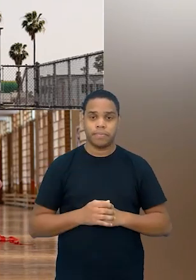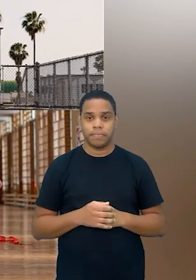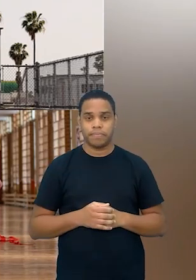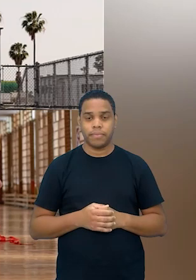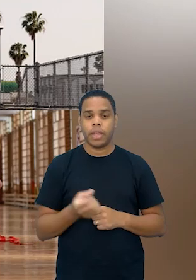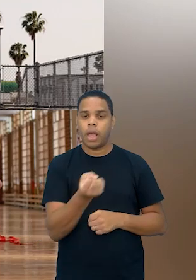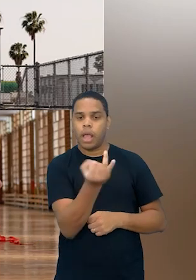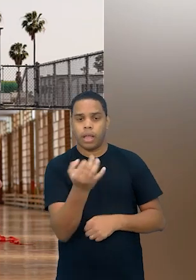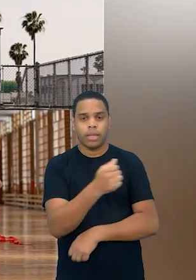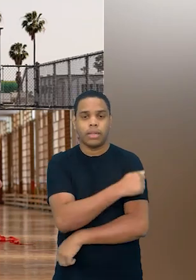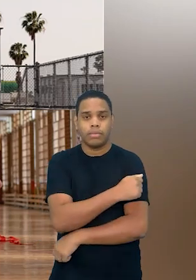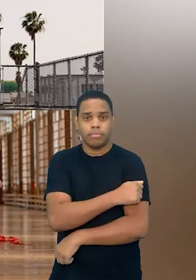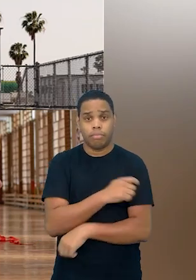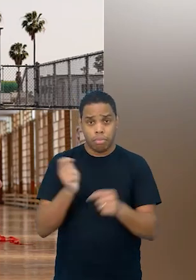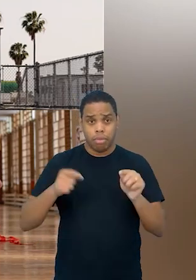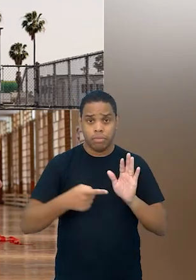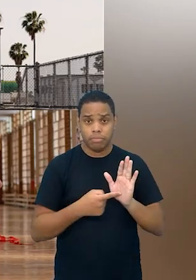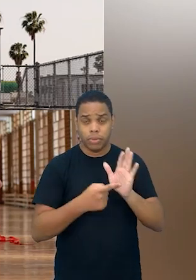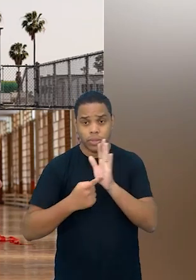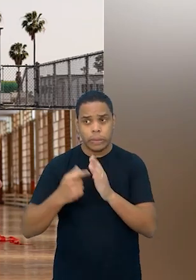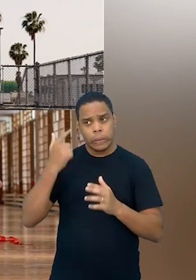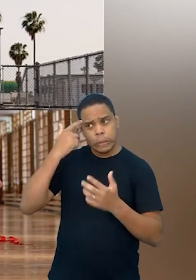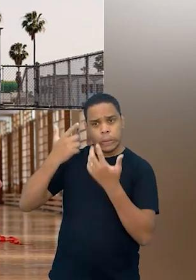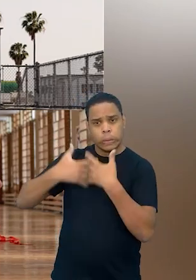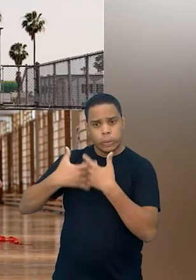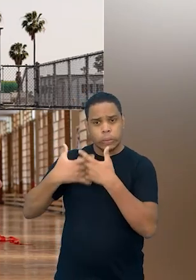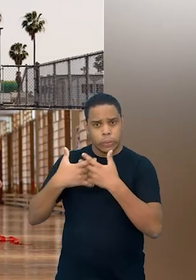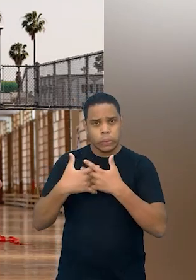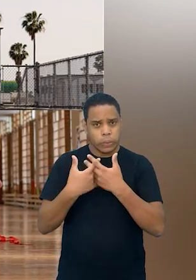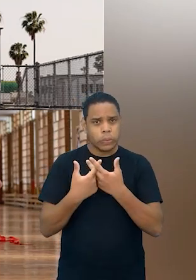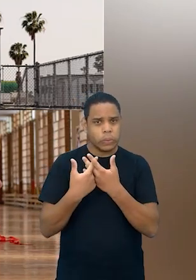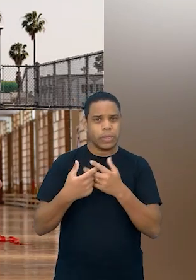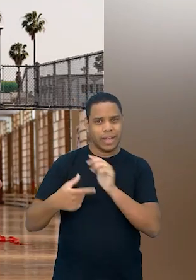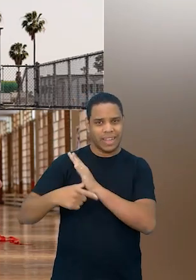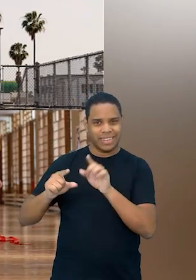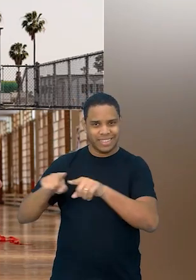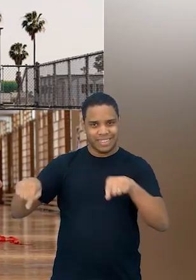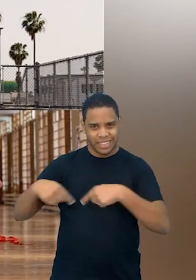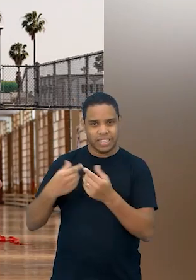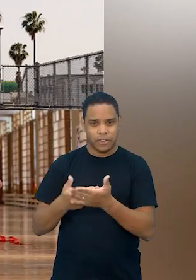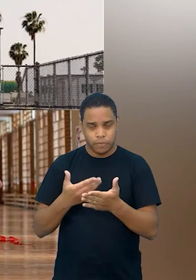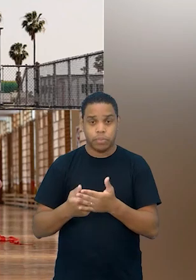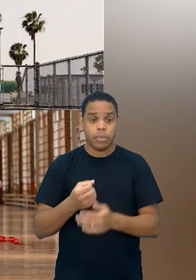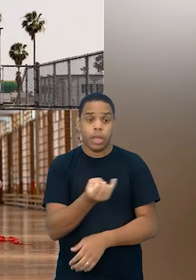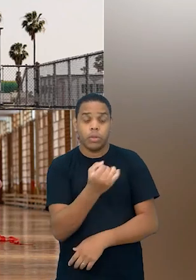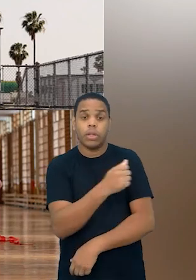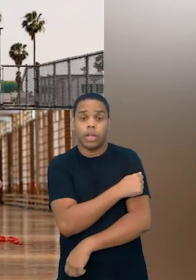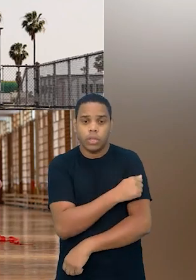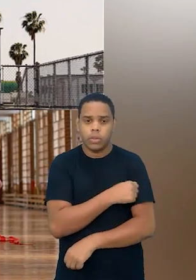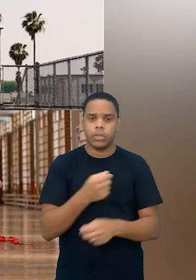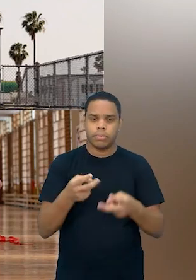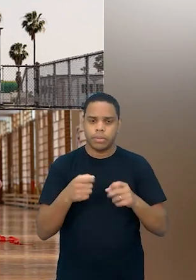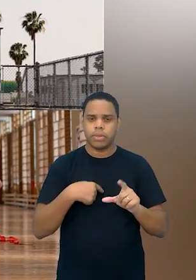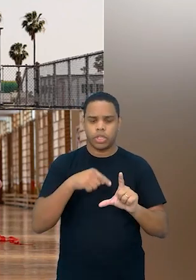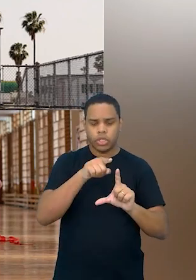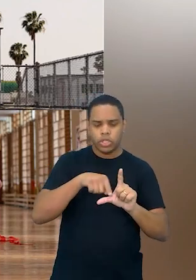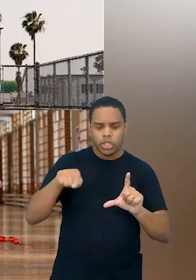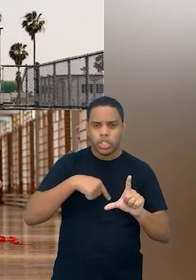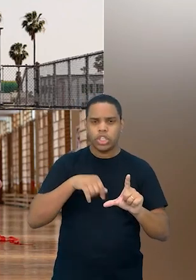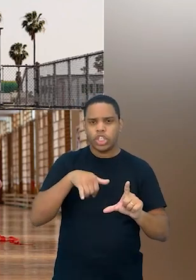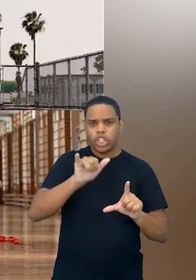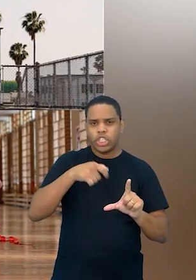Alguns estudantes escolheram representar a resolução que a colega apresentou. Outros foram descobrindo os eixos X e